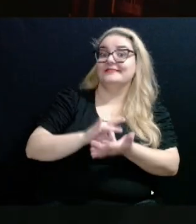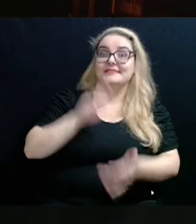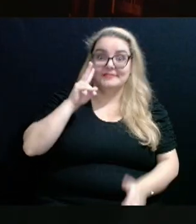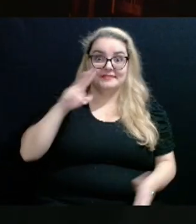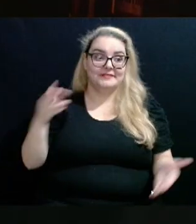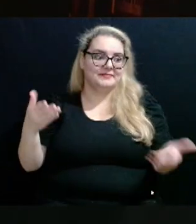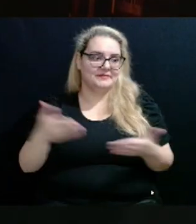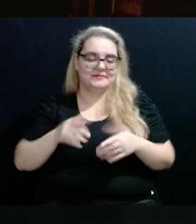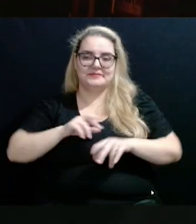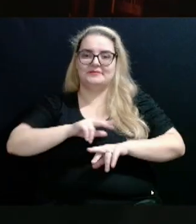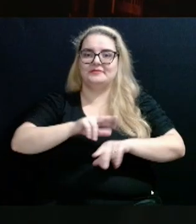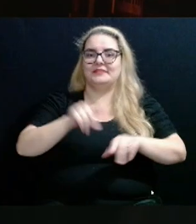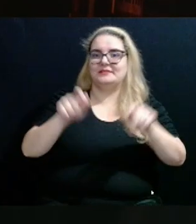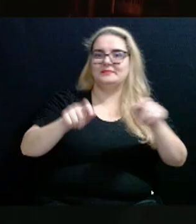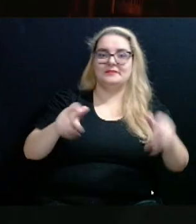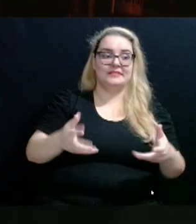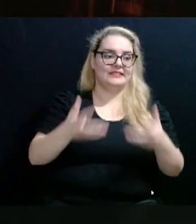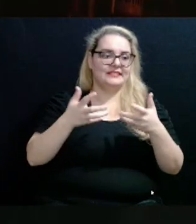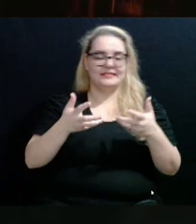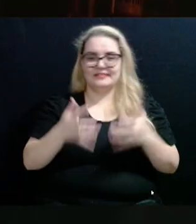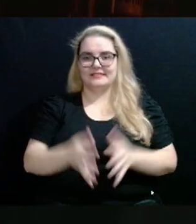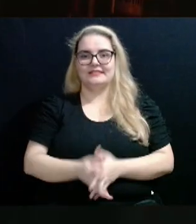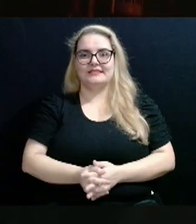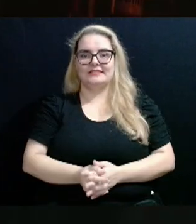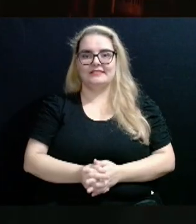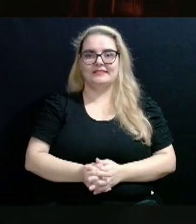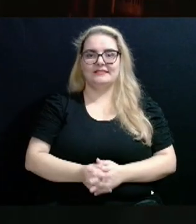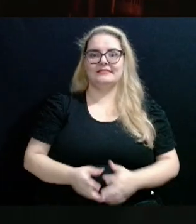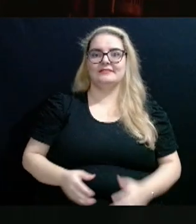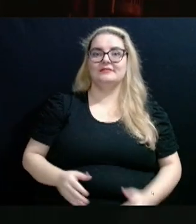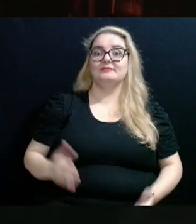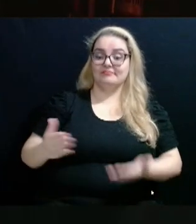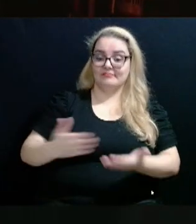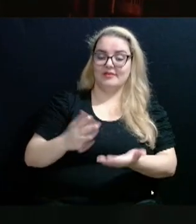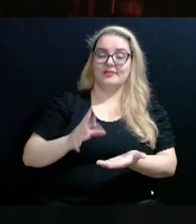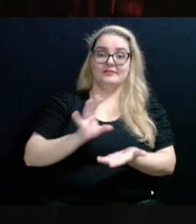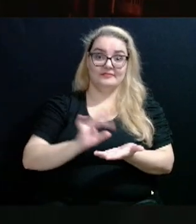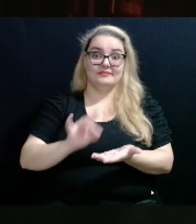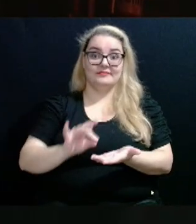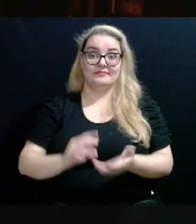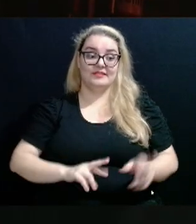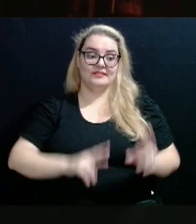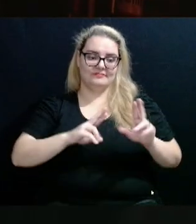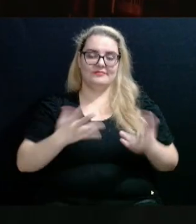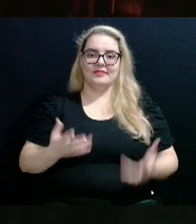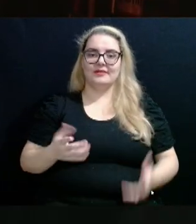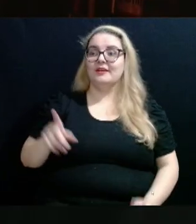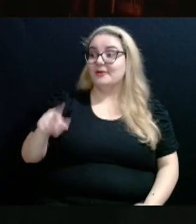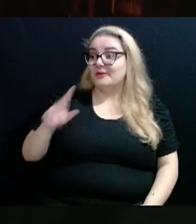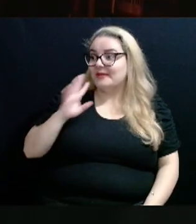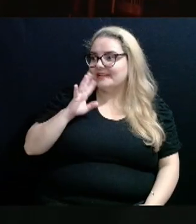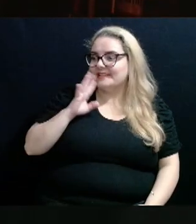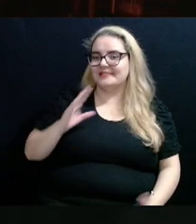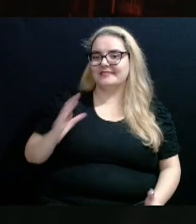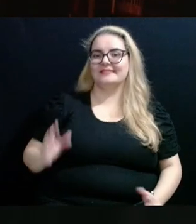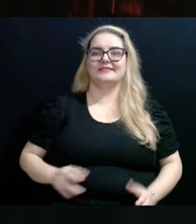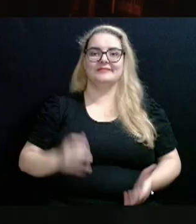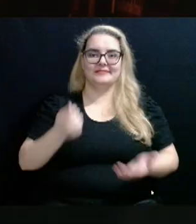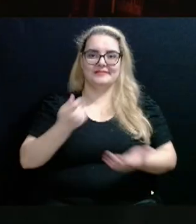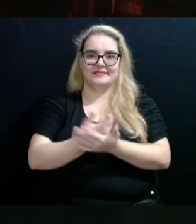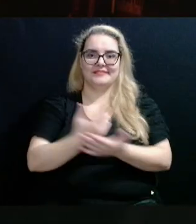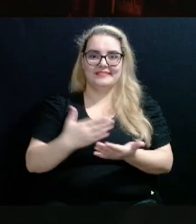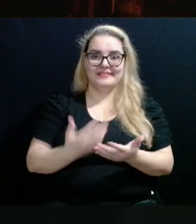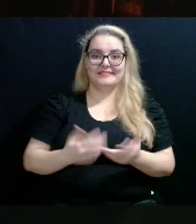aí os álbuns e já na expectativa. Engraçado que você compra o álbum e já tem a expectativa de completar, né? Calma lá!